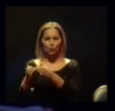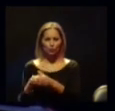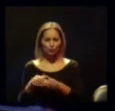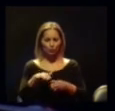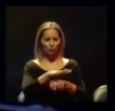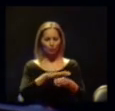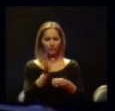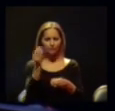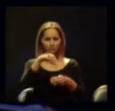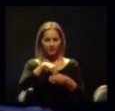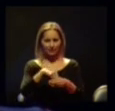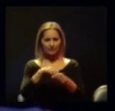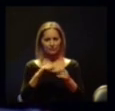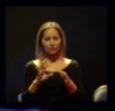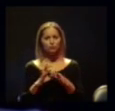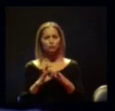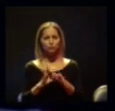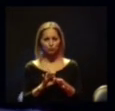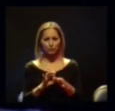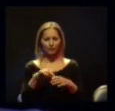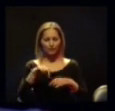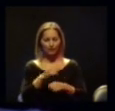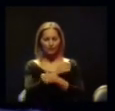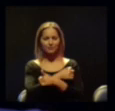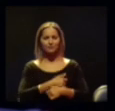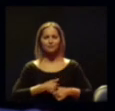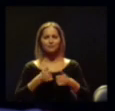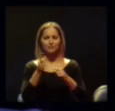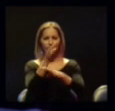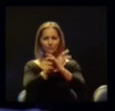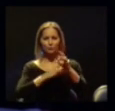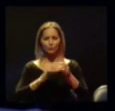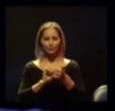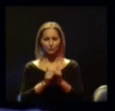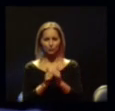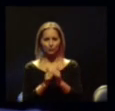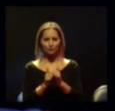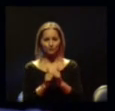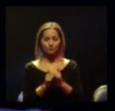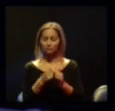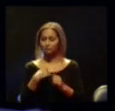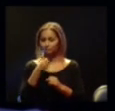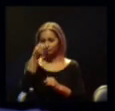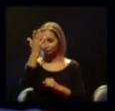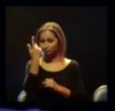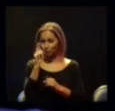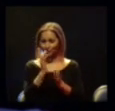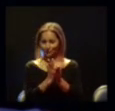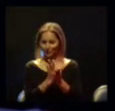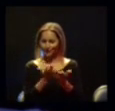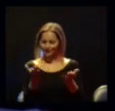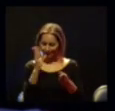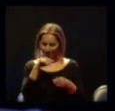concelho que se juntaram a esta cidade europeia do desporto, sem esquecer as escolas, como é